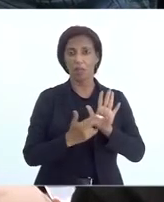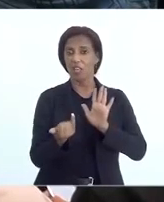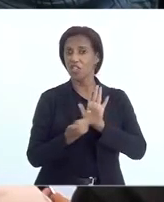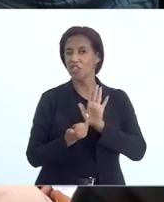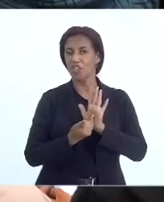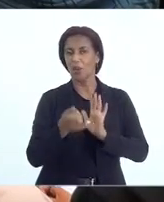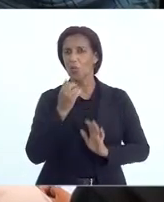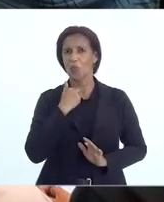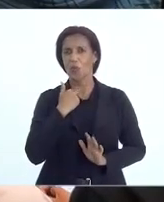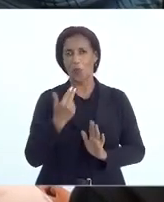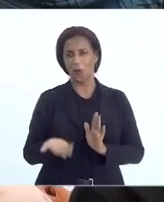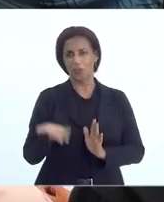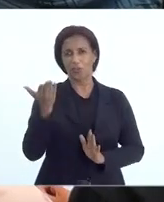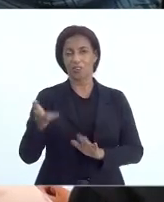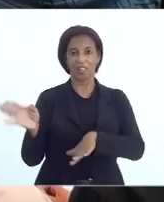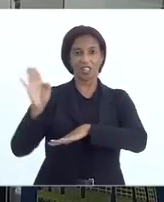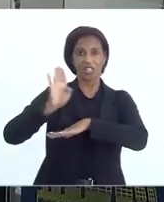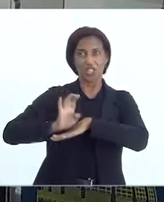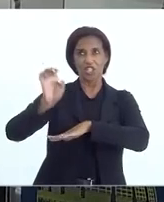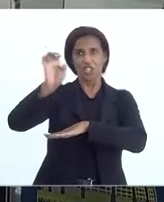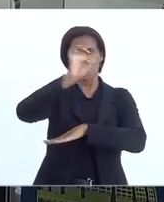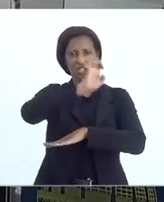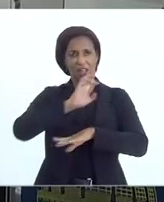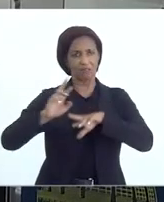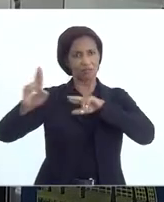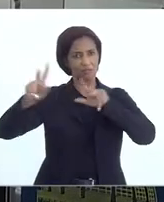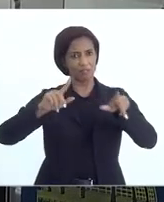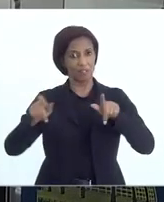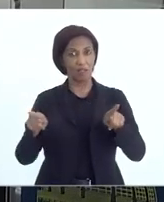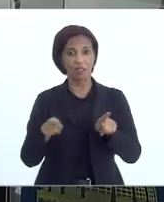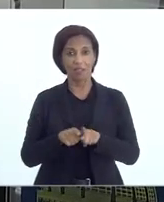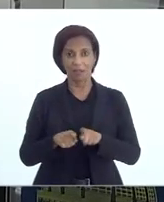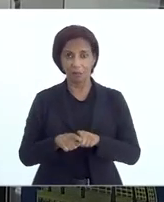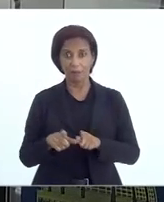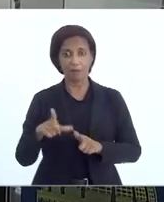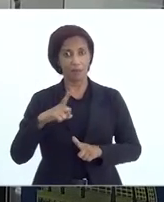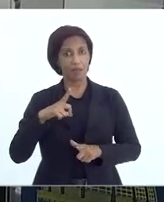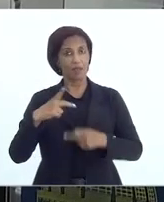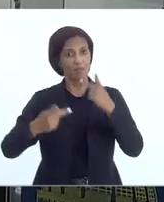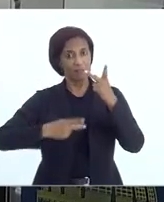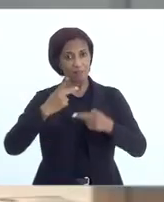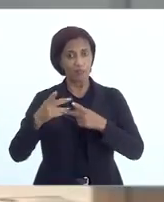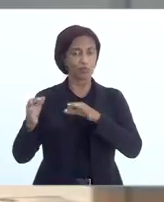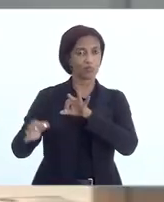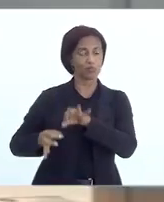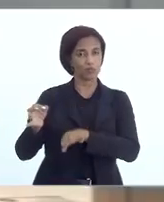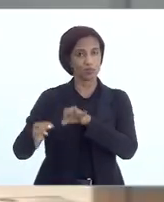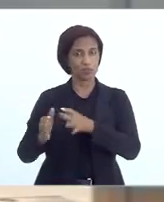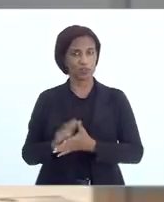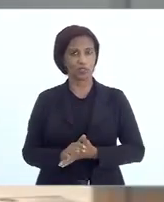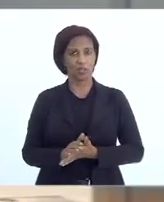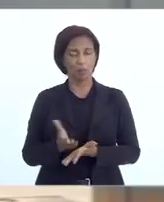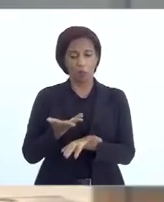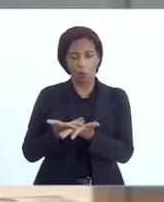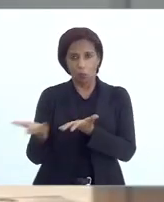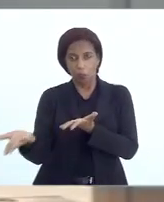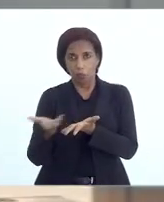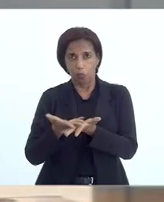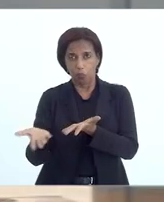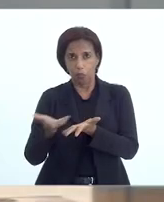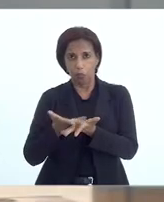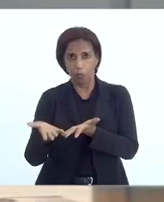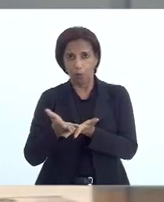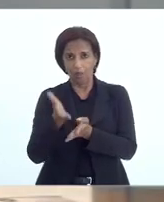não pode prever de que a outros estados que fizeram tem que ser por força de lei também é um argumento jurídico válido Então mas o encaminhamento